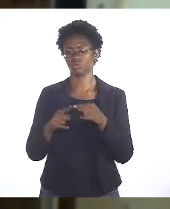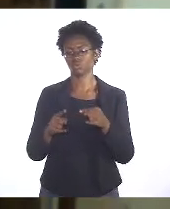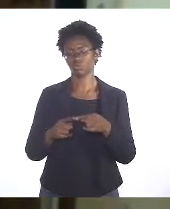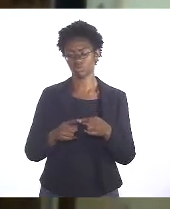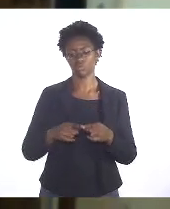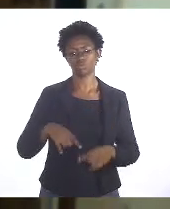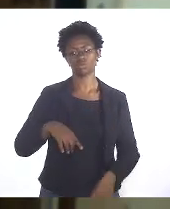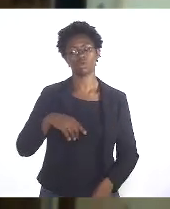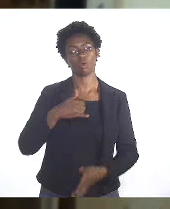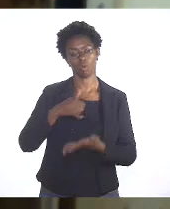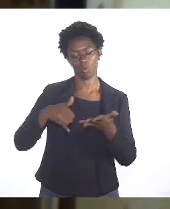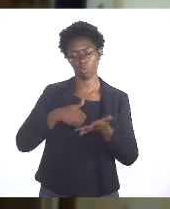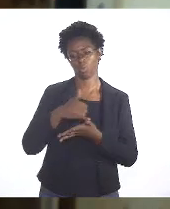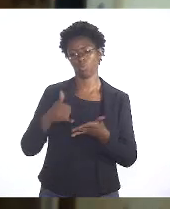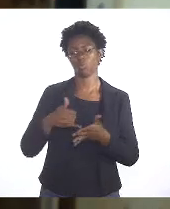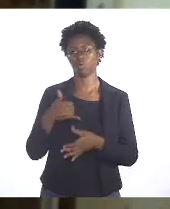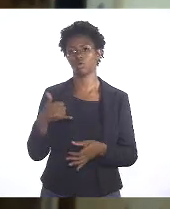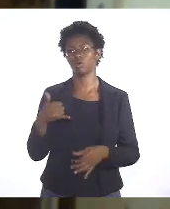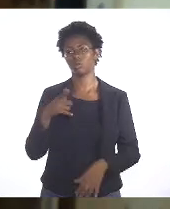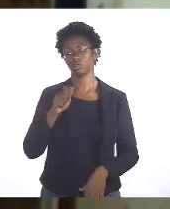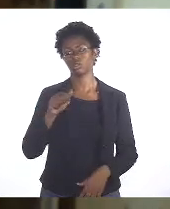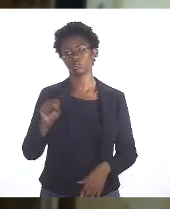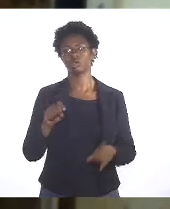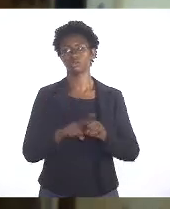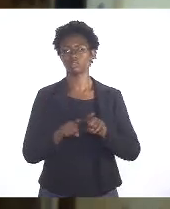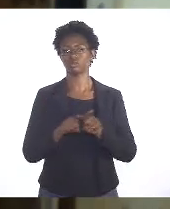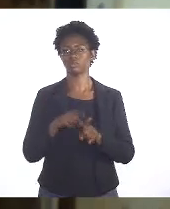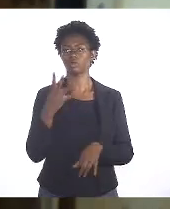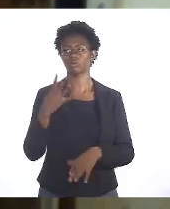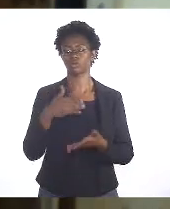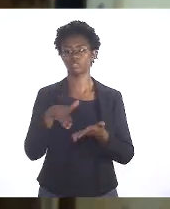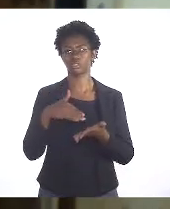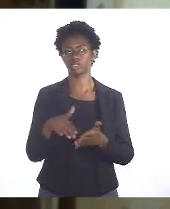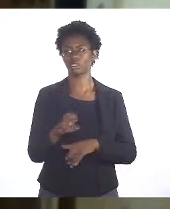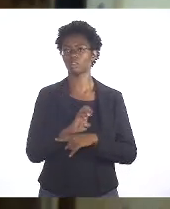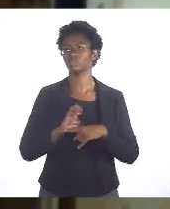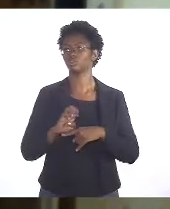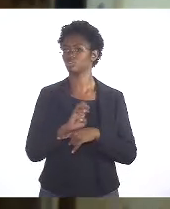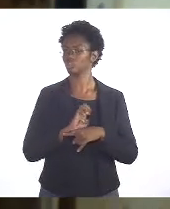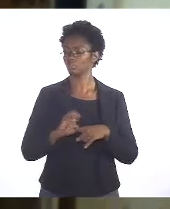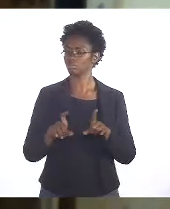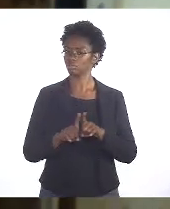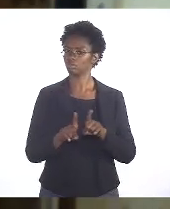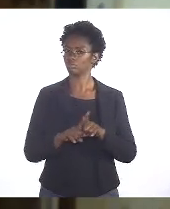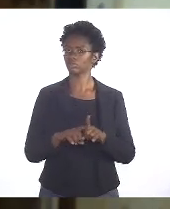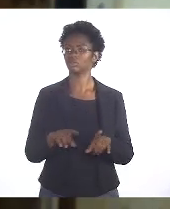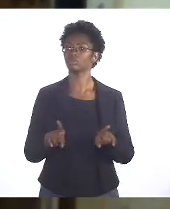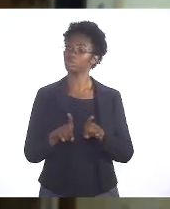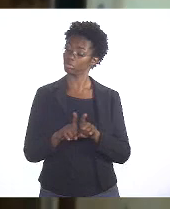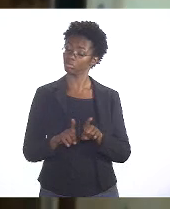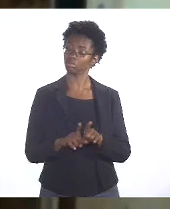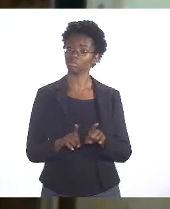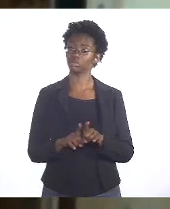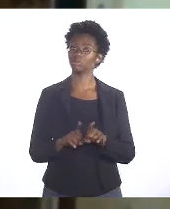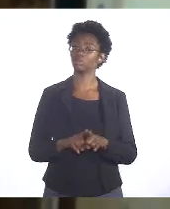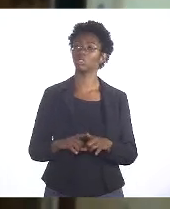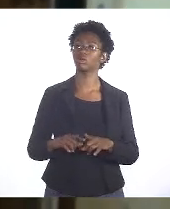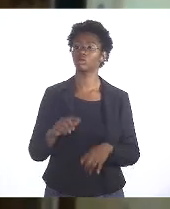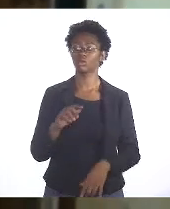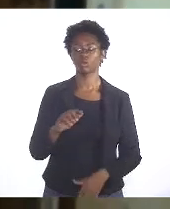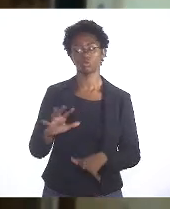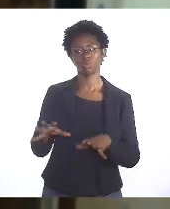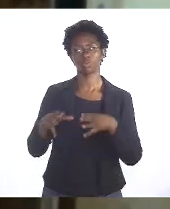e gás, além de quatro secretarias de Estado, né, e da nossa assessoria fiscal e do